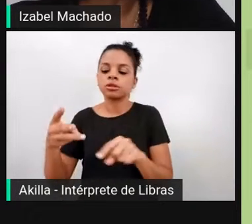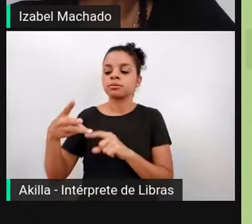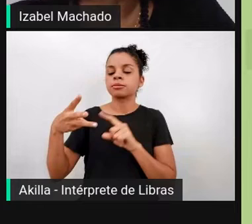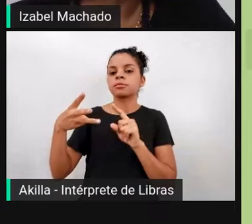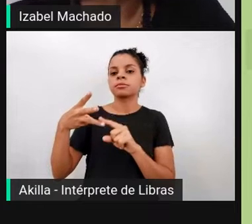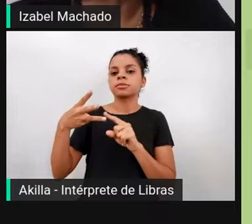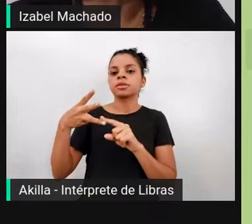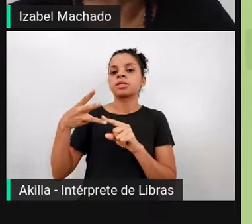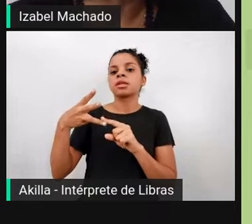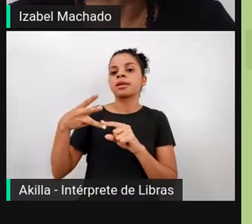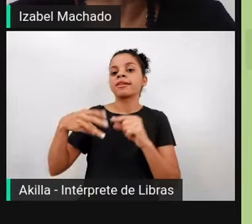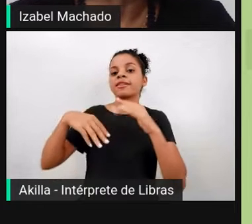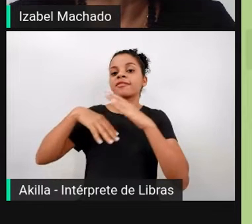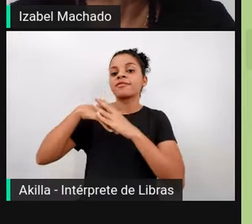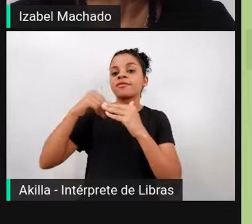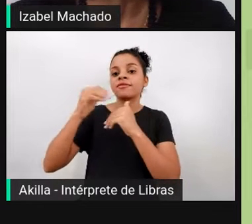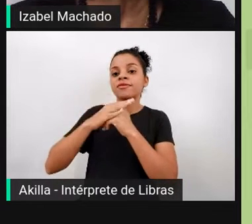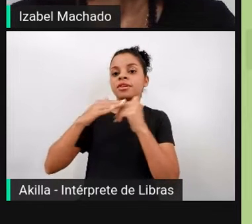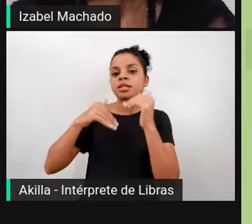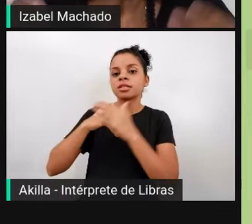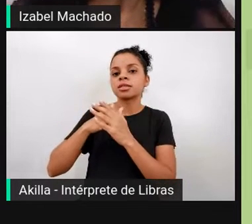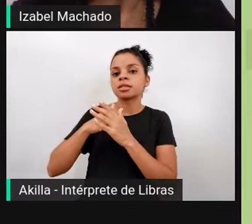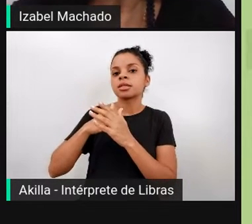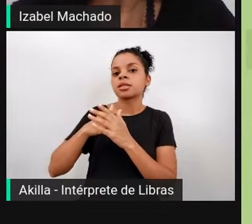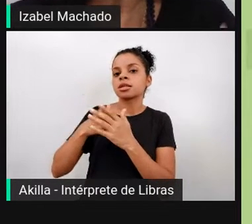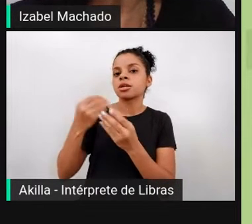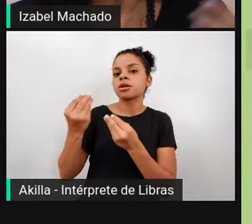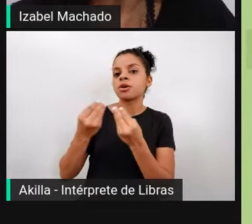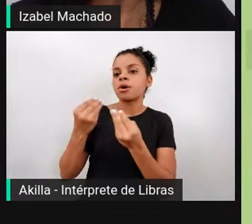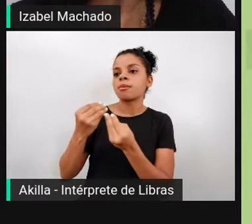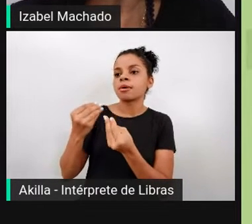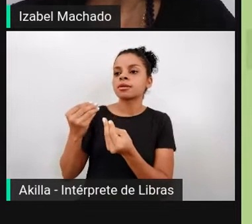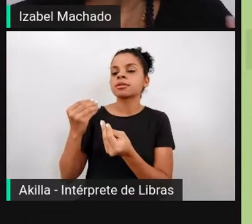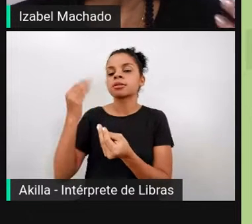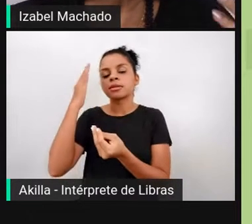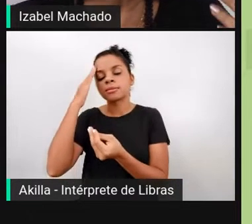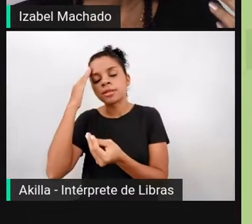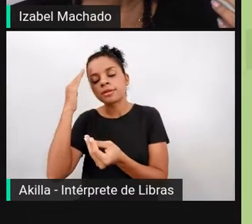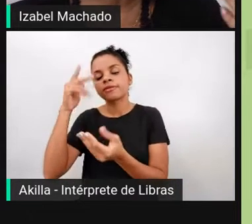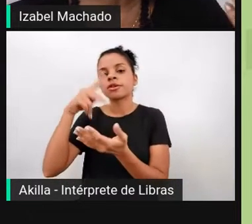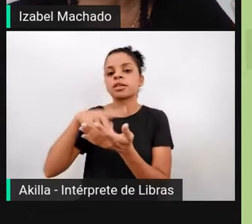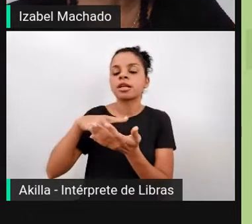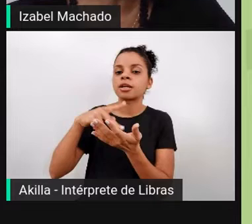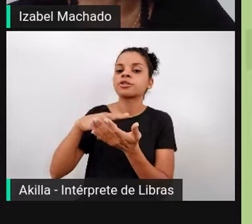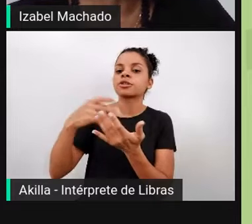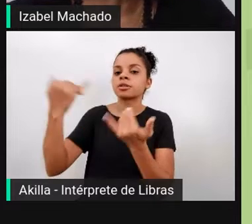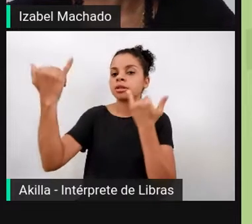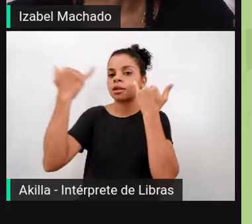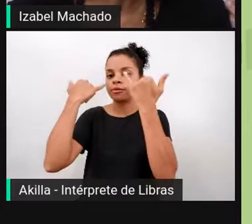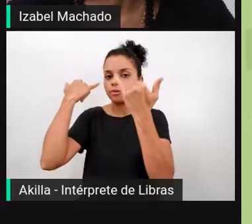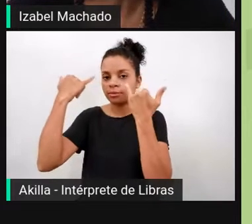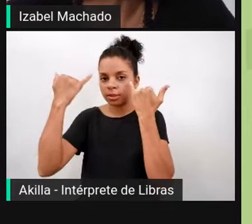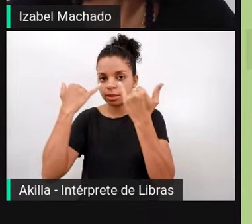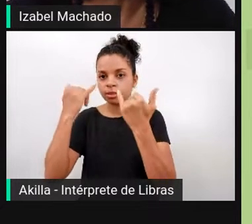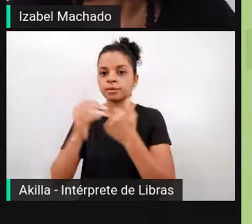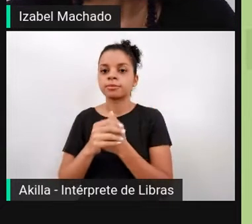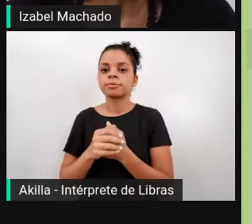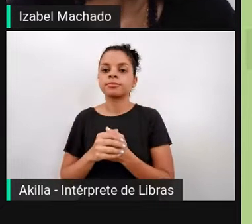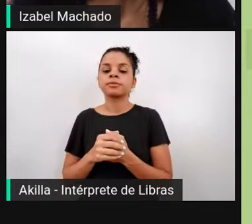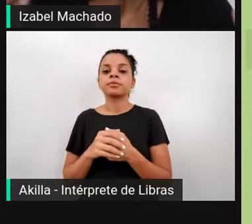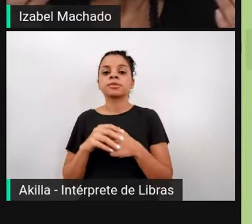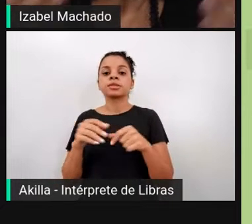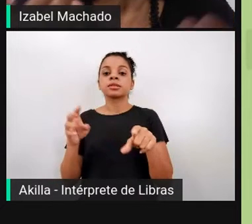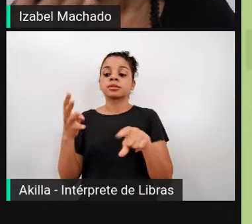de determinação da veracidade das informações. E esses autores vão além, eles falam que a gente tem que também procurar ver o viés do